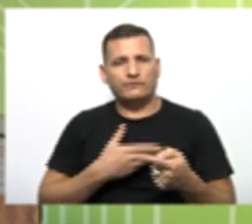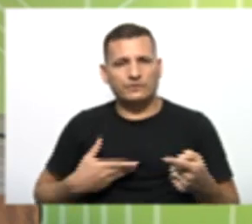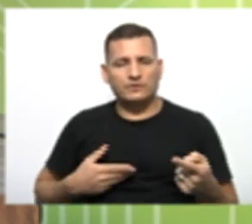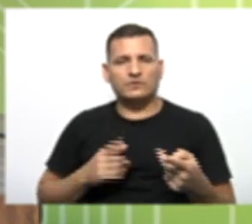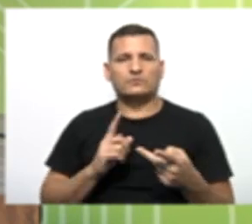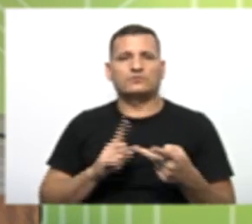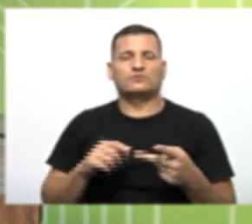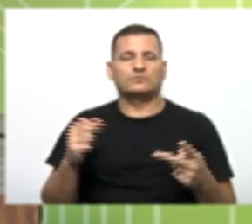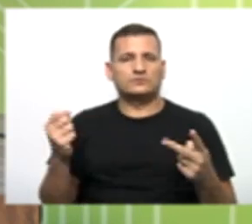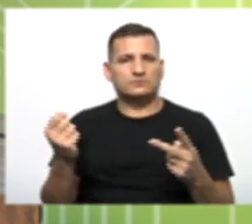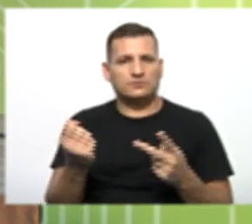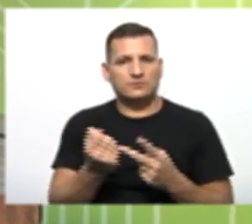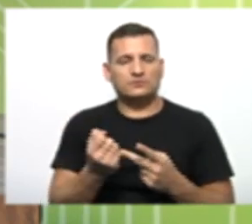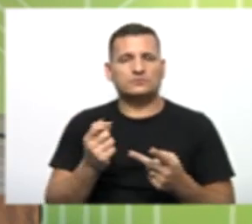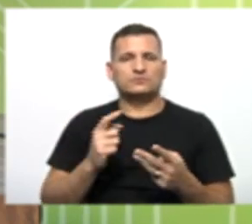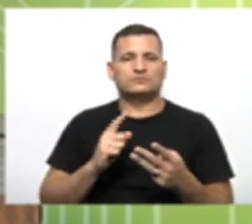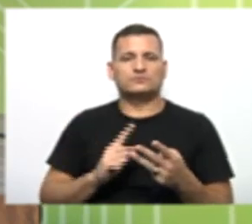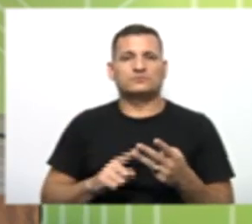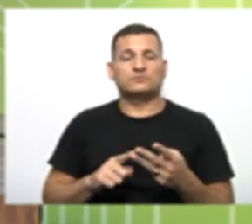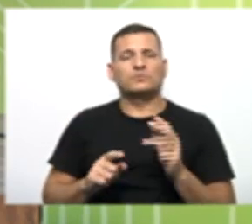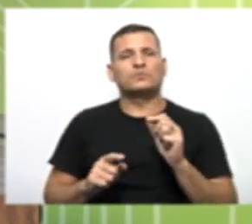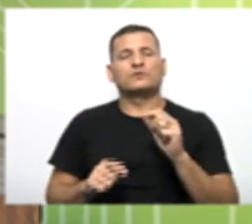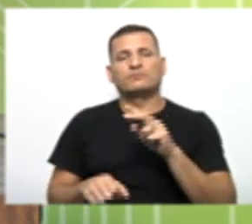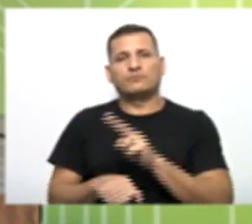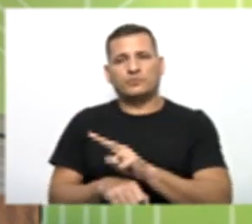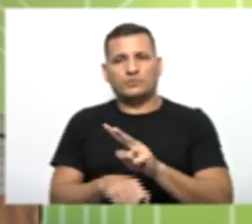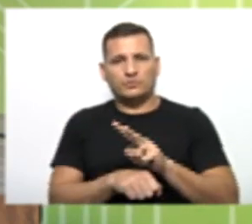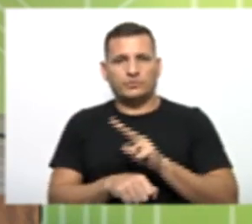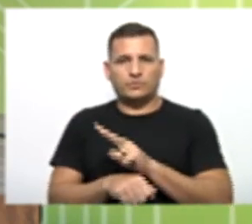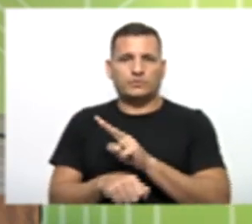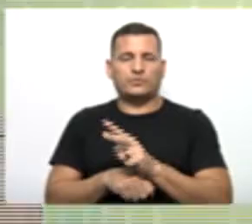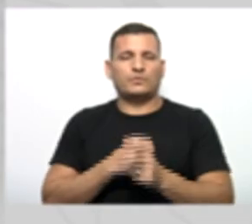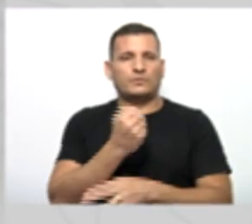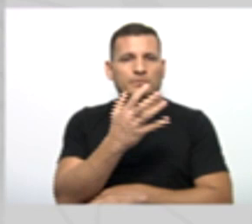da sociedade para proteção ambiental.